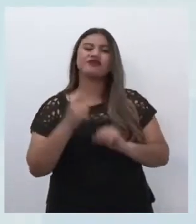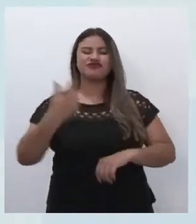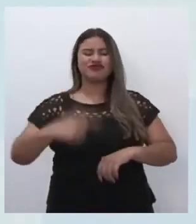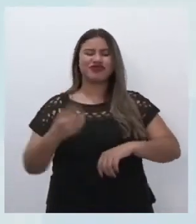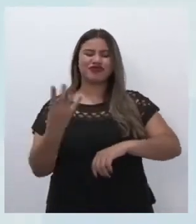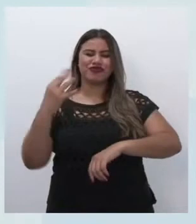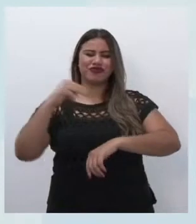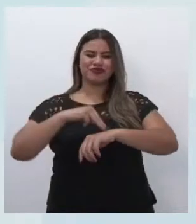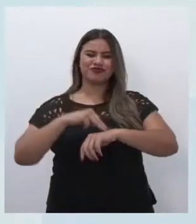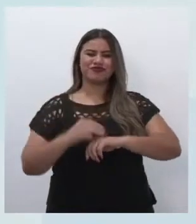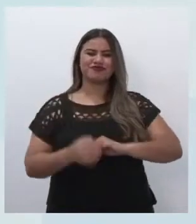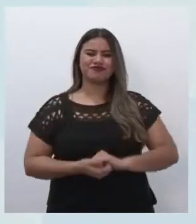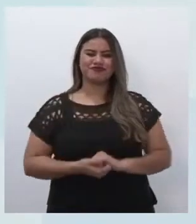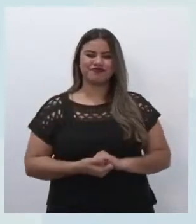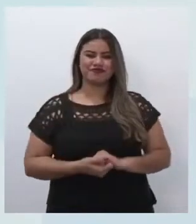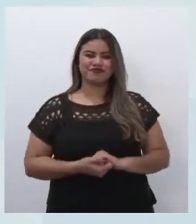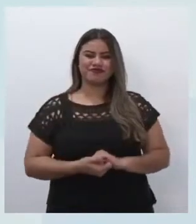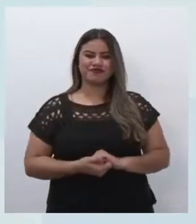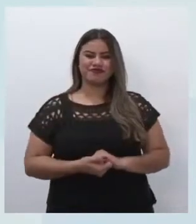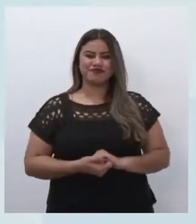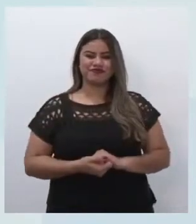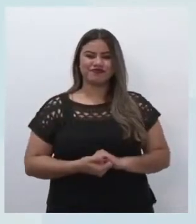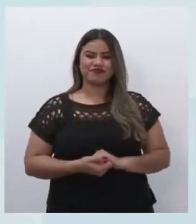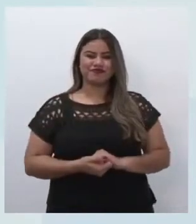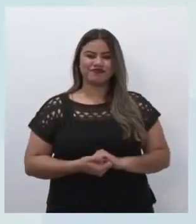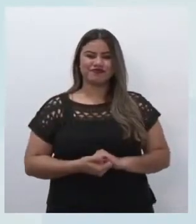para a interação na tela. Para a interação.